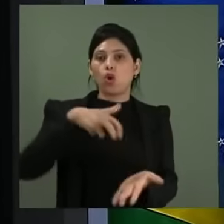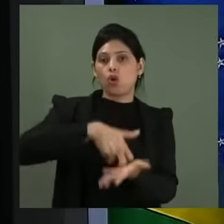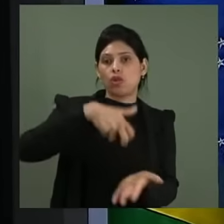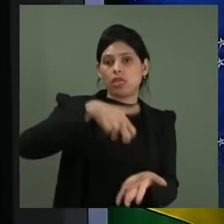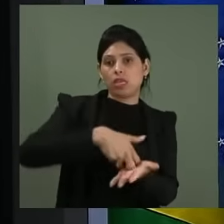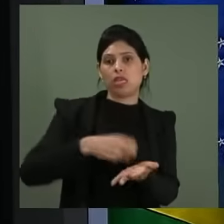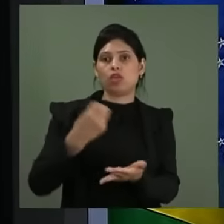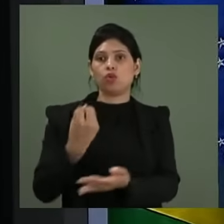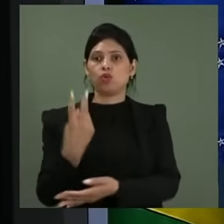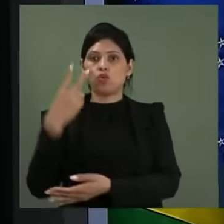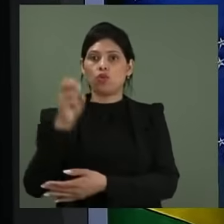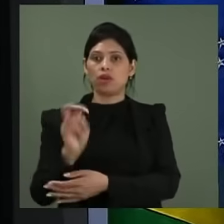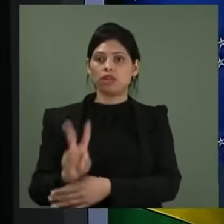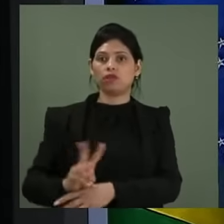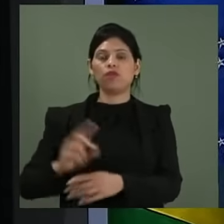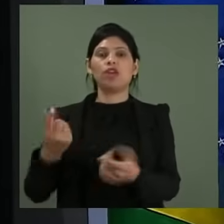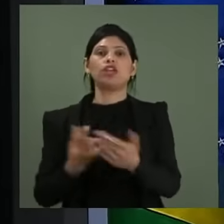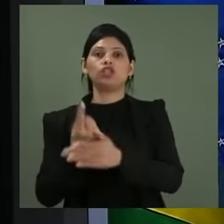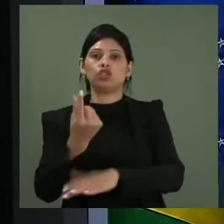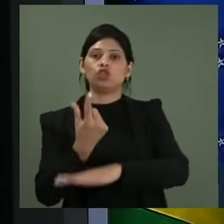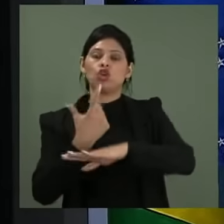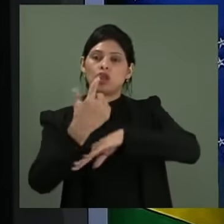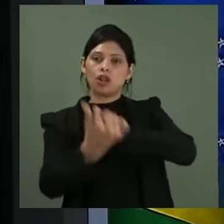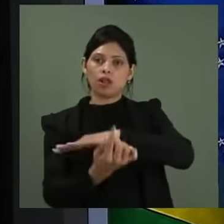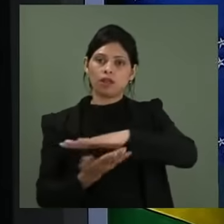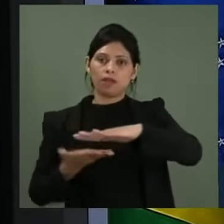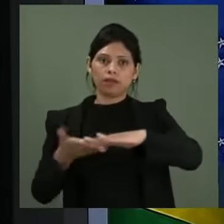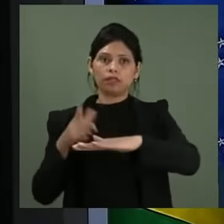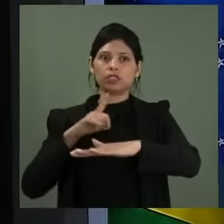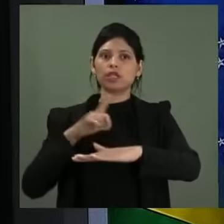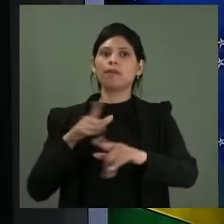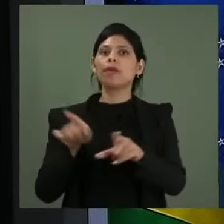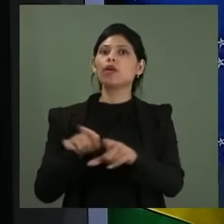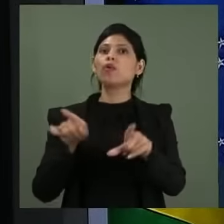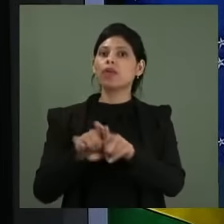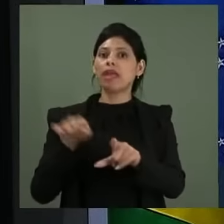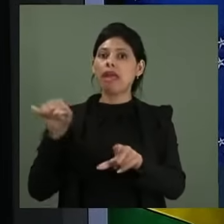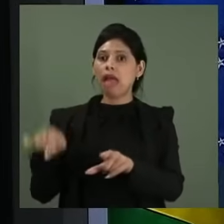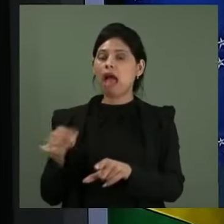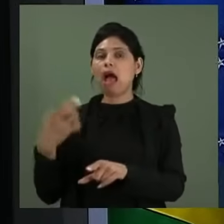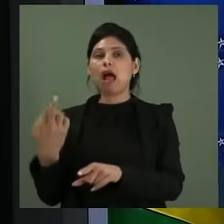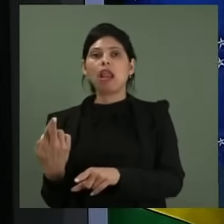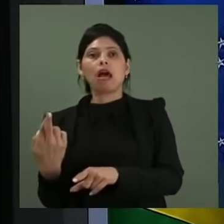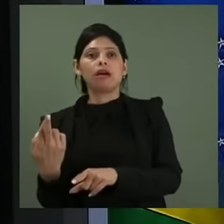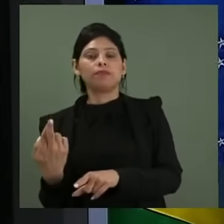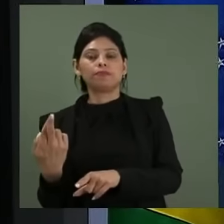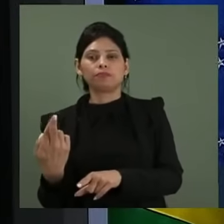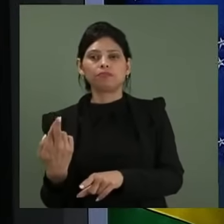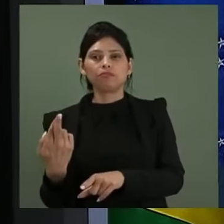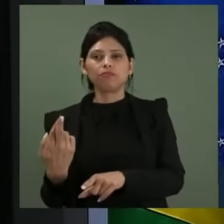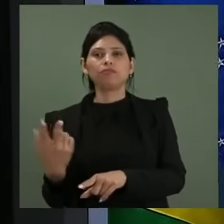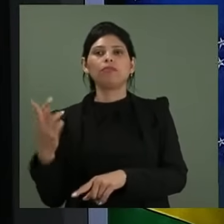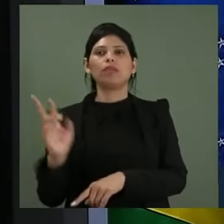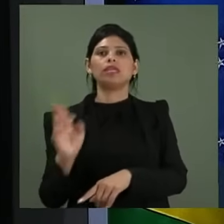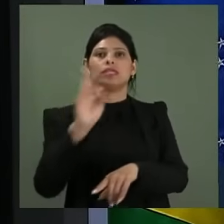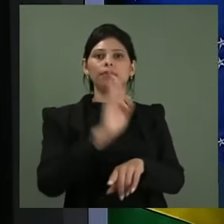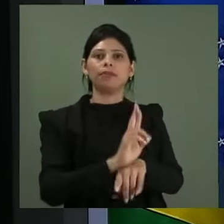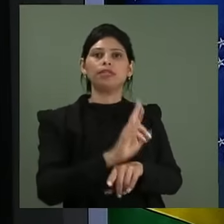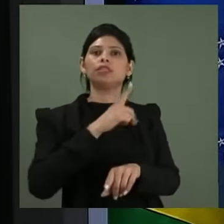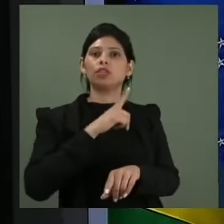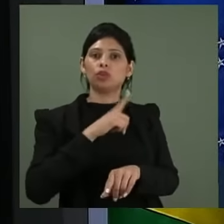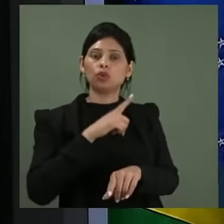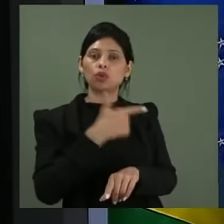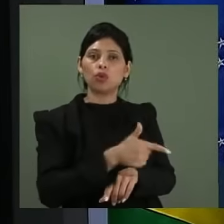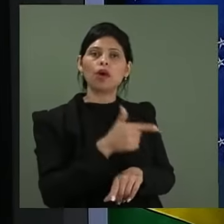e associação com organização criminosa. Ao responder em liberdade, é vergonhosamente muito bem